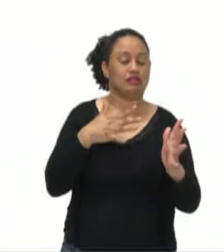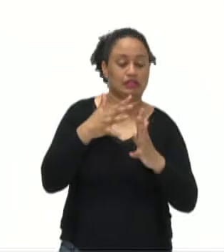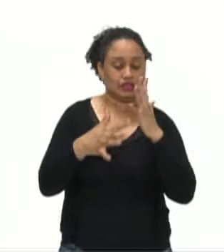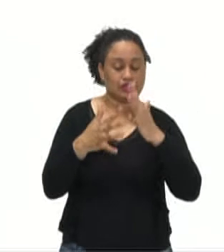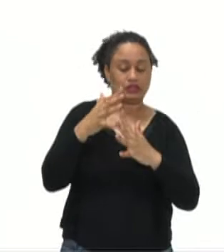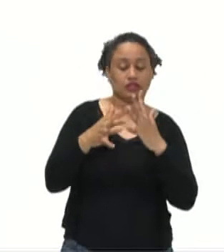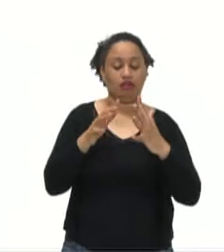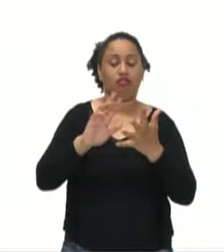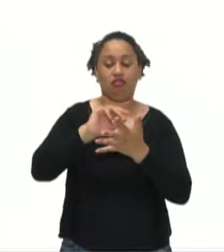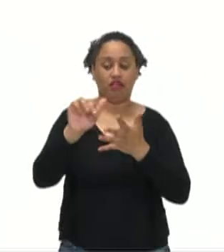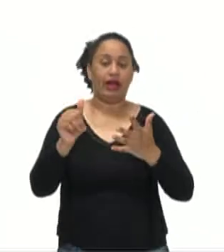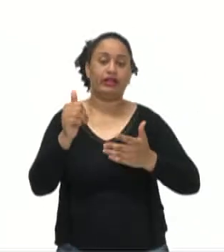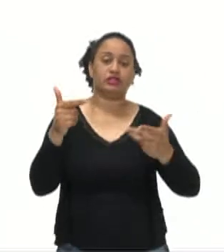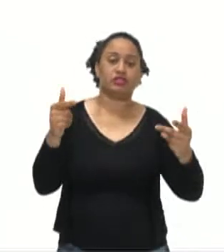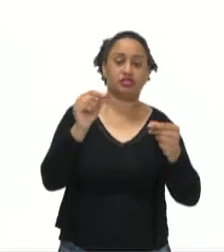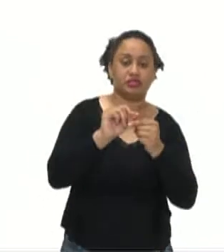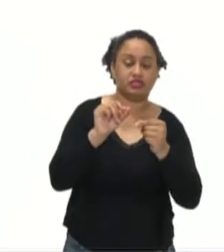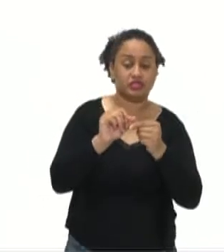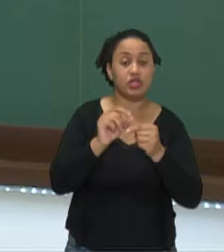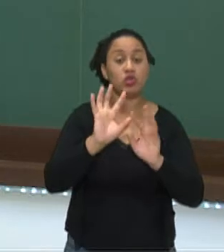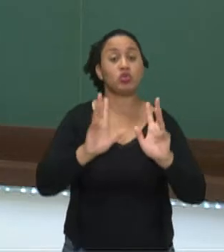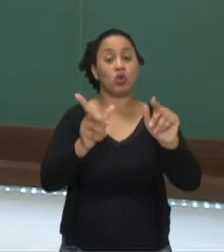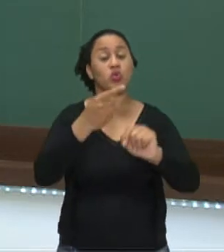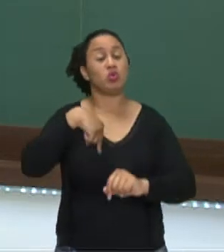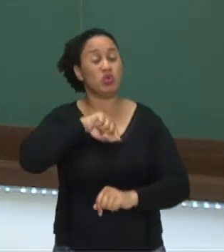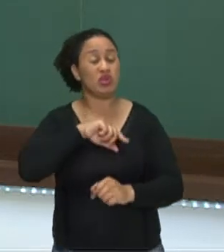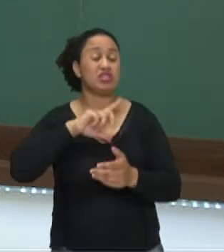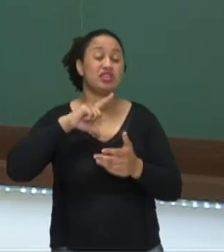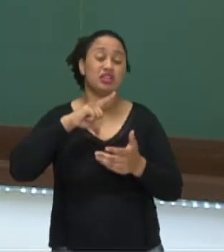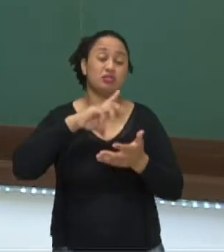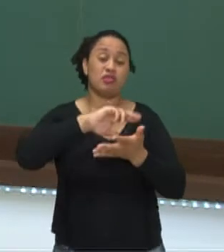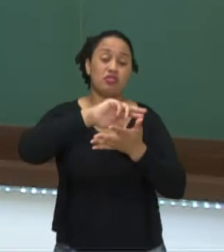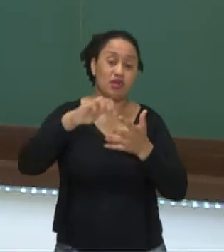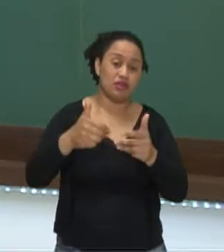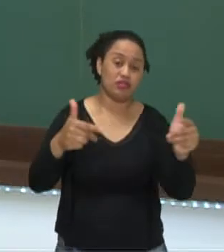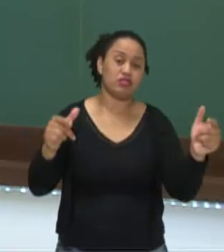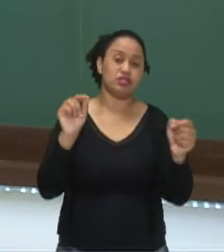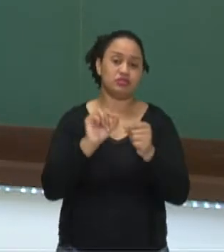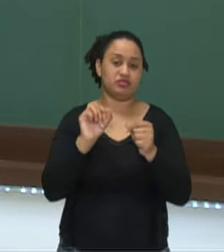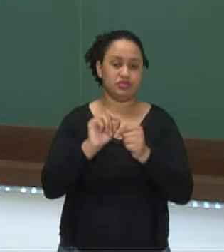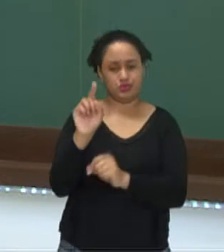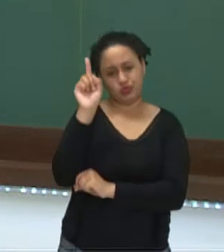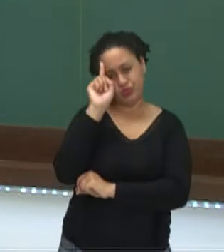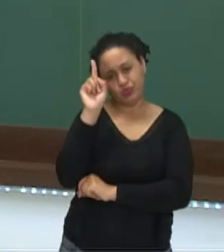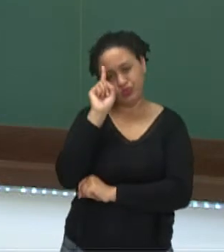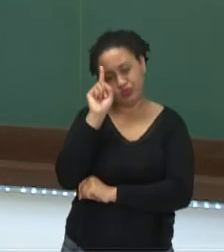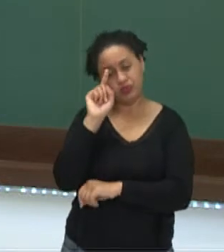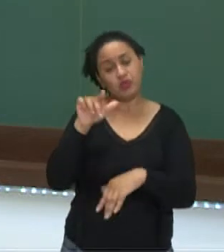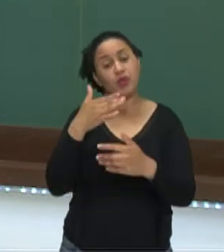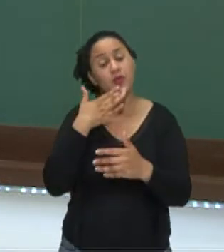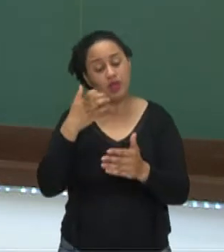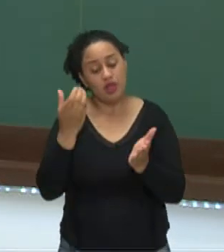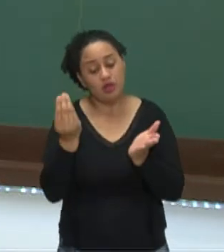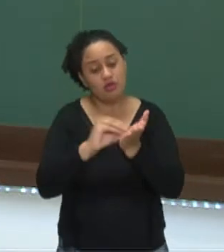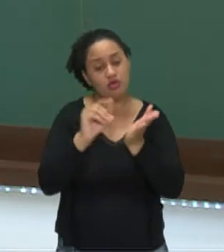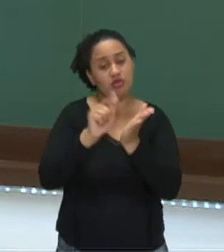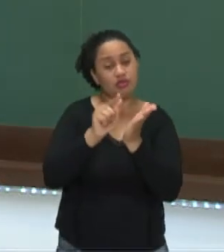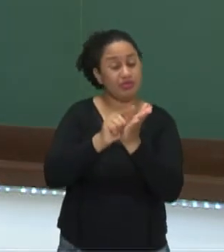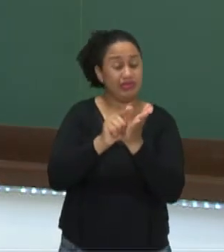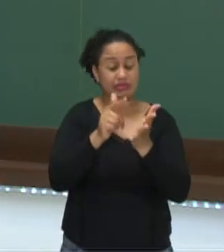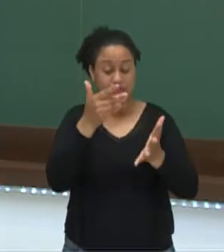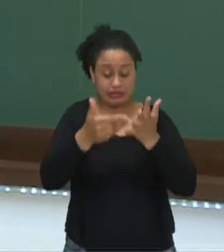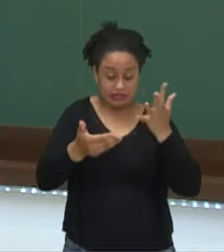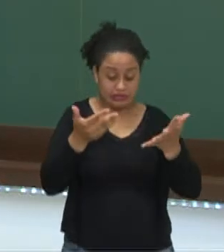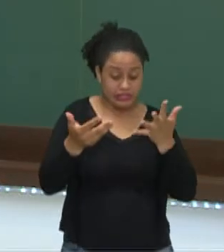às múltiplas tarefas. Todos nós temos muitas coisas para fazer todos os dias. Então é melhor você colocar no papel para não se